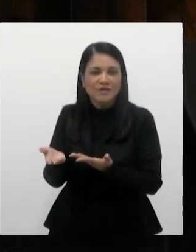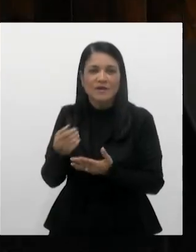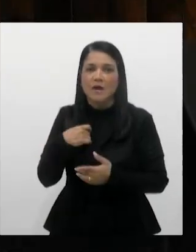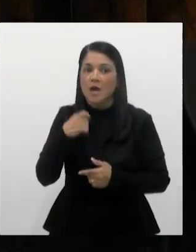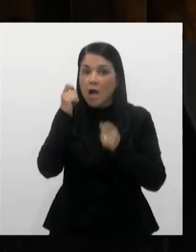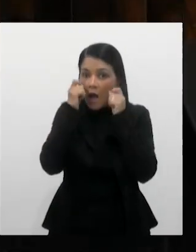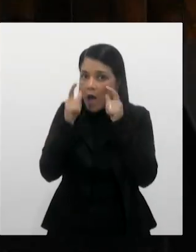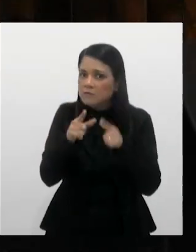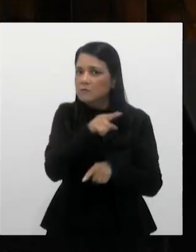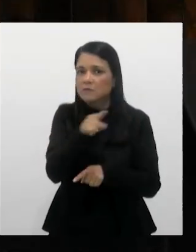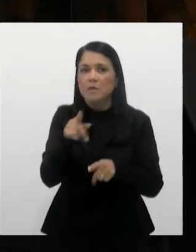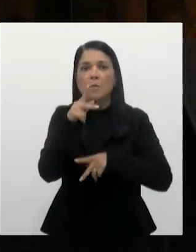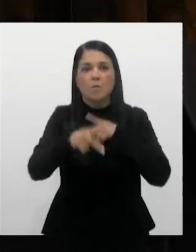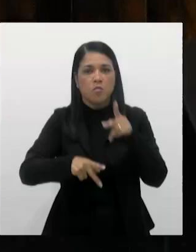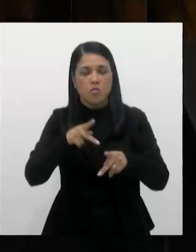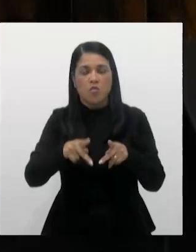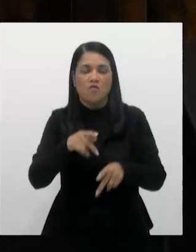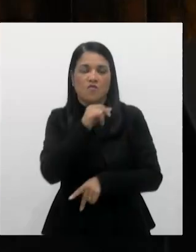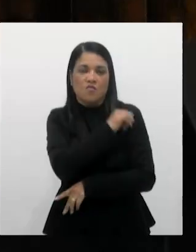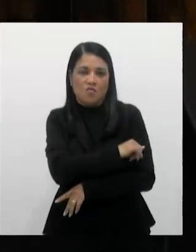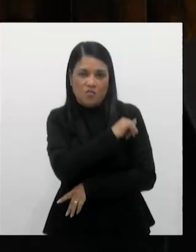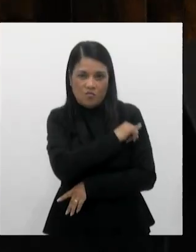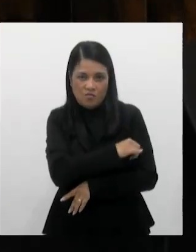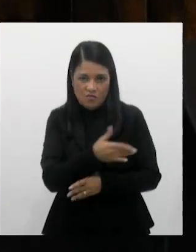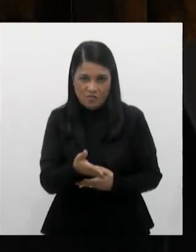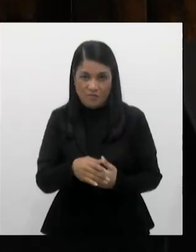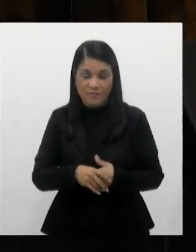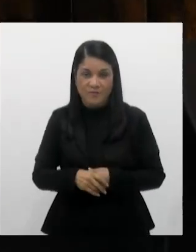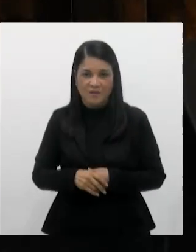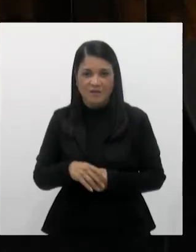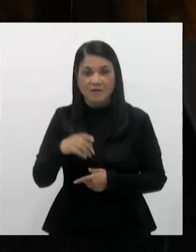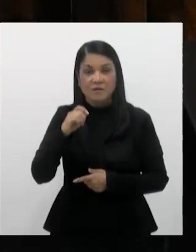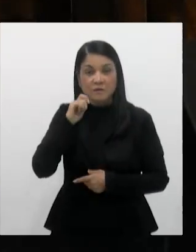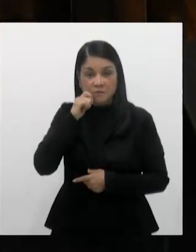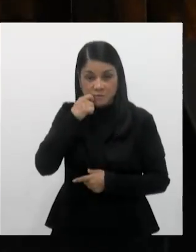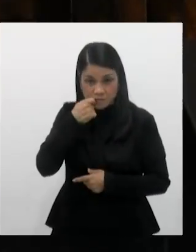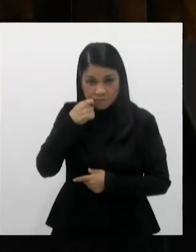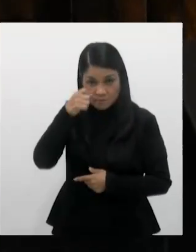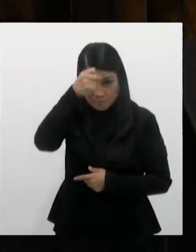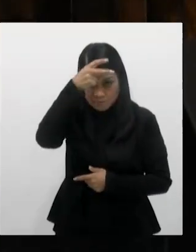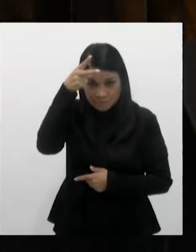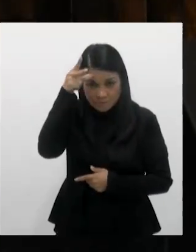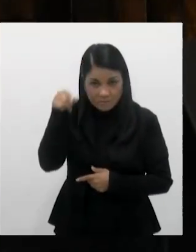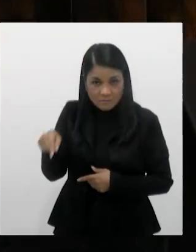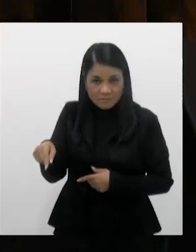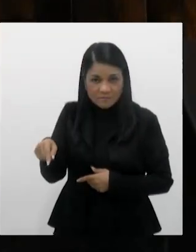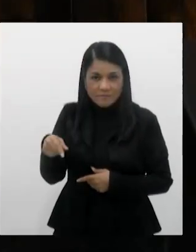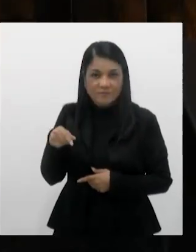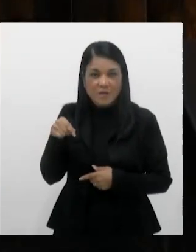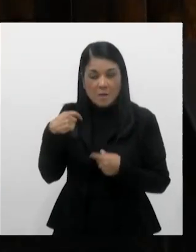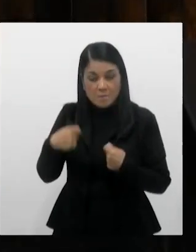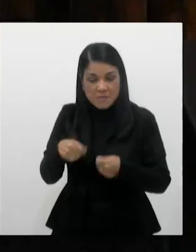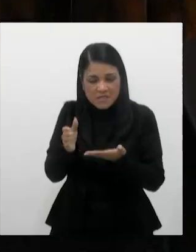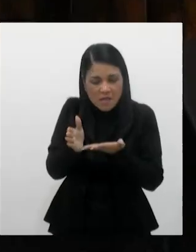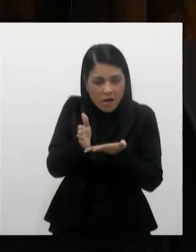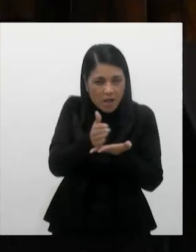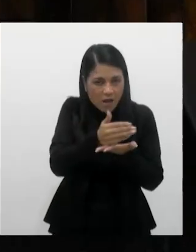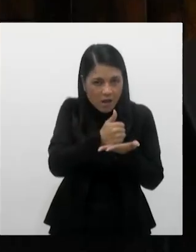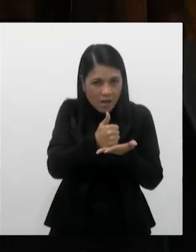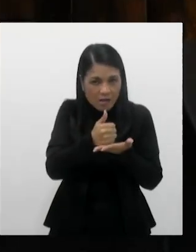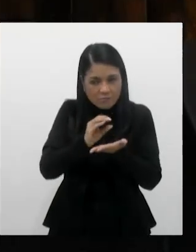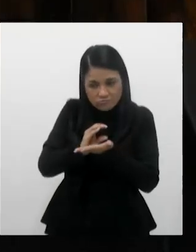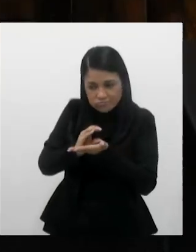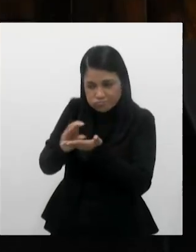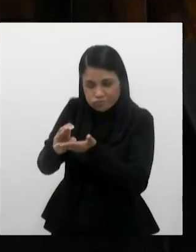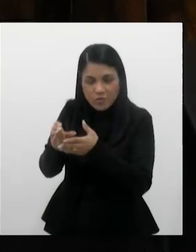população, se atentem, povo carioca. O Eduardo Paes, precisando de receita para custear a Força Municipal de